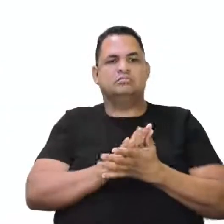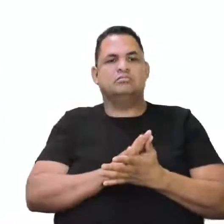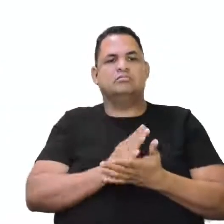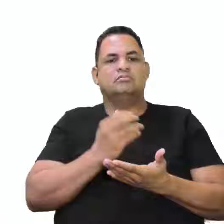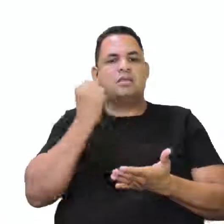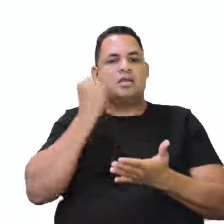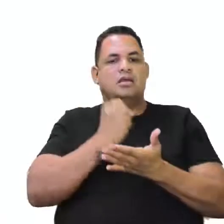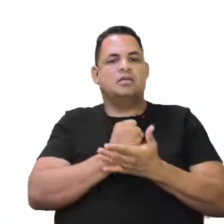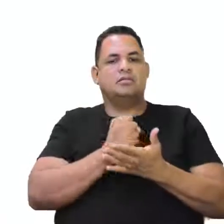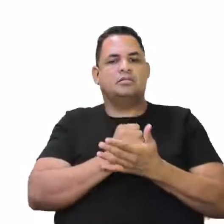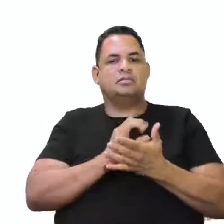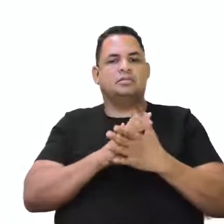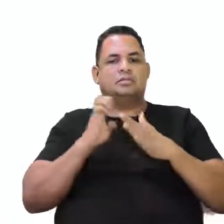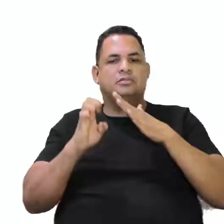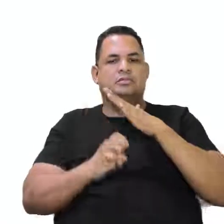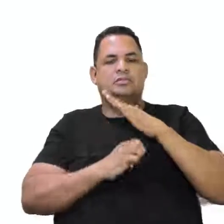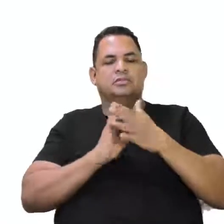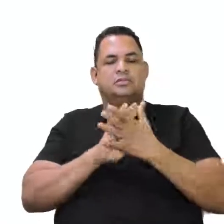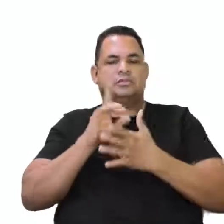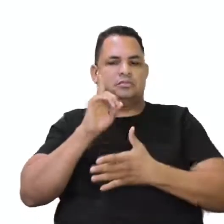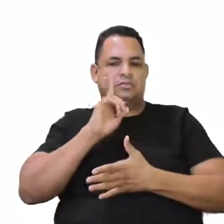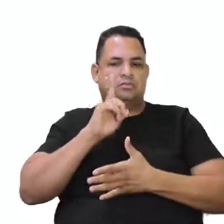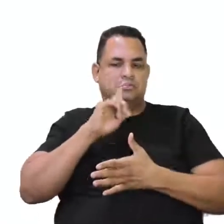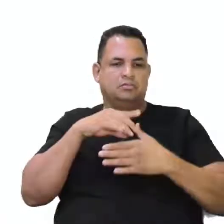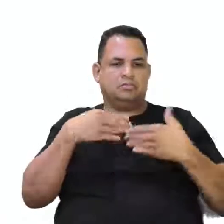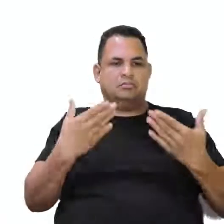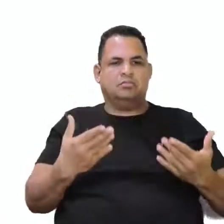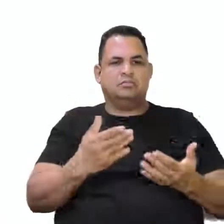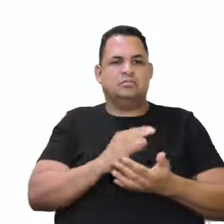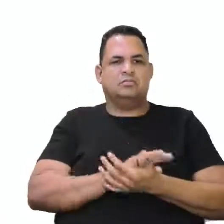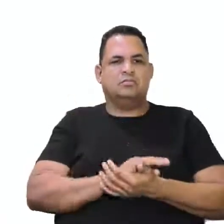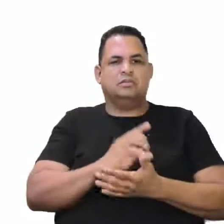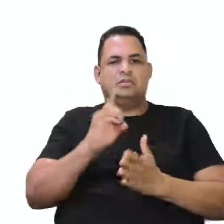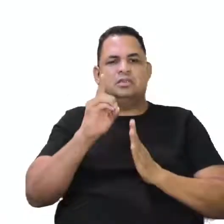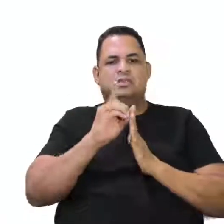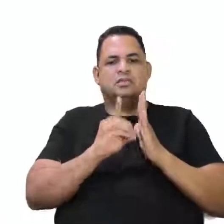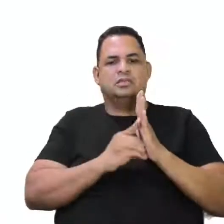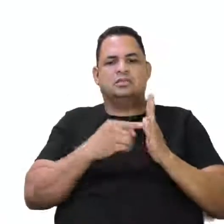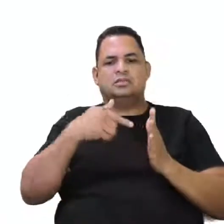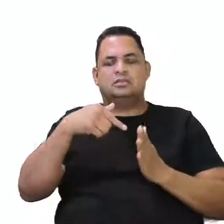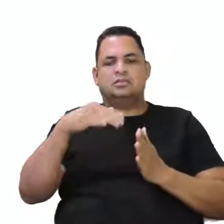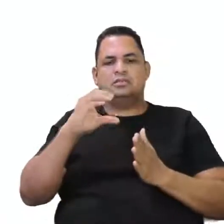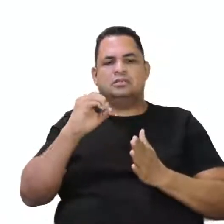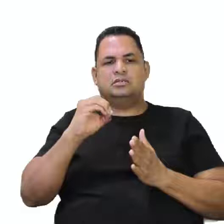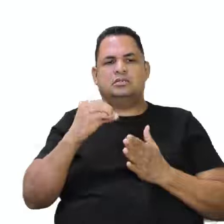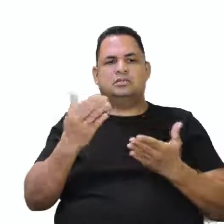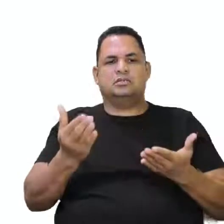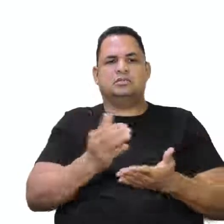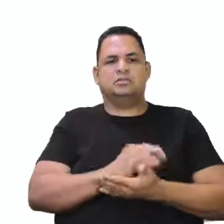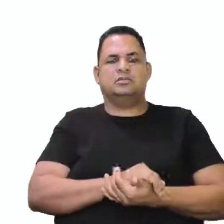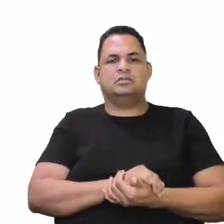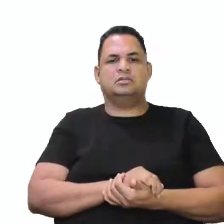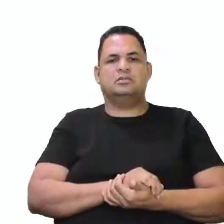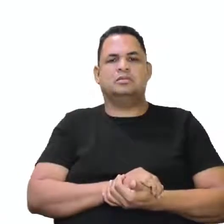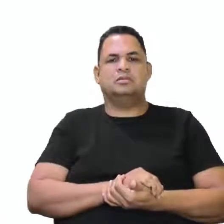patenteado lá por uma empresa americana. Na década de 70. Olha só que situação.